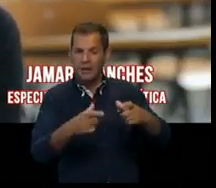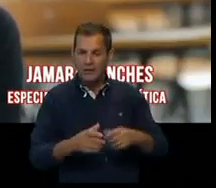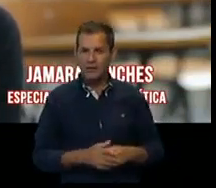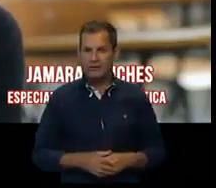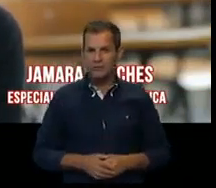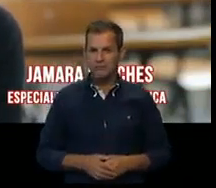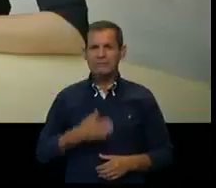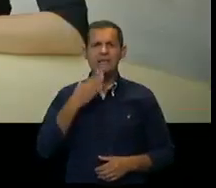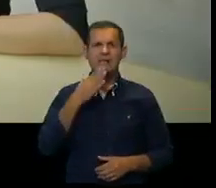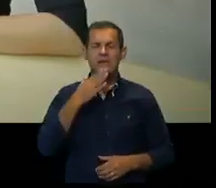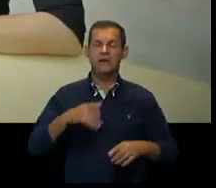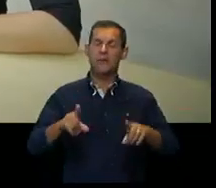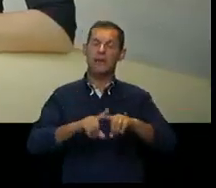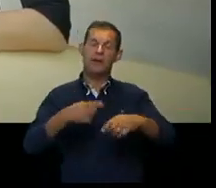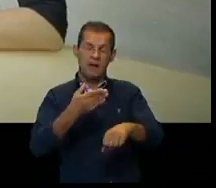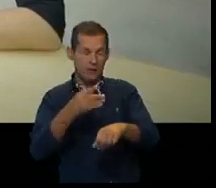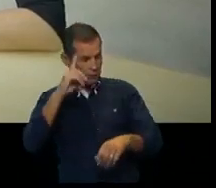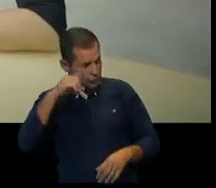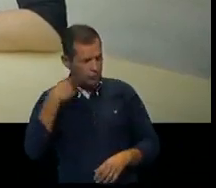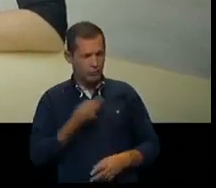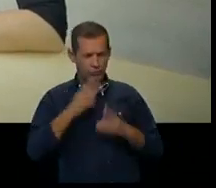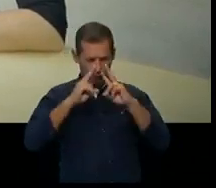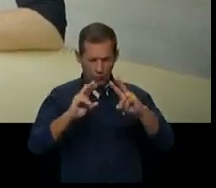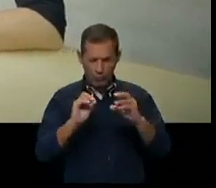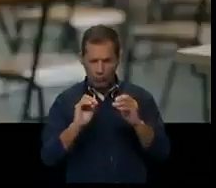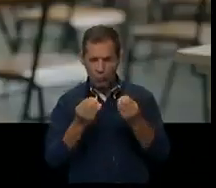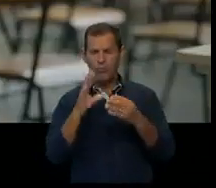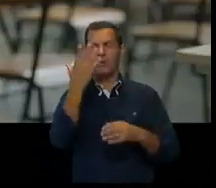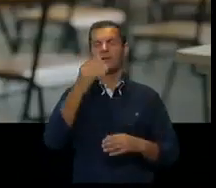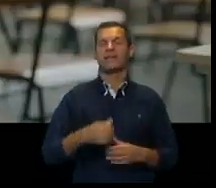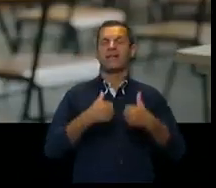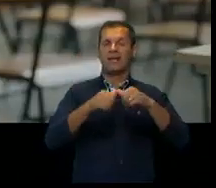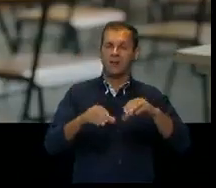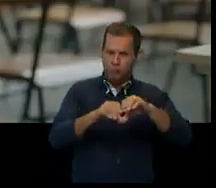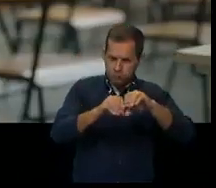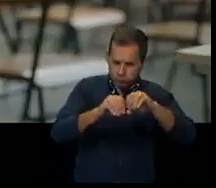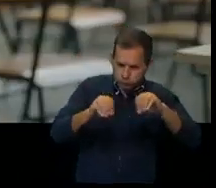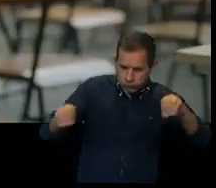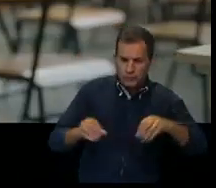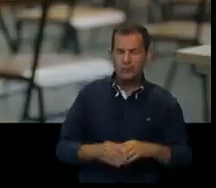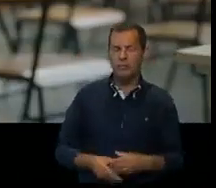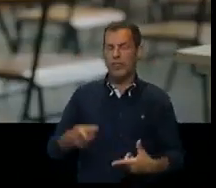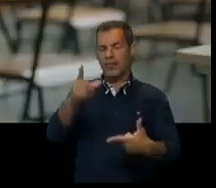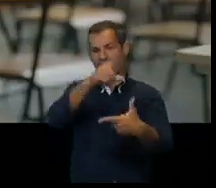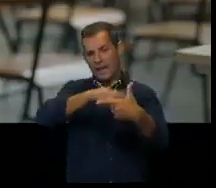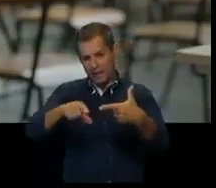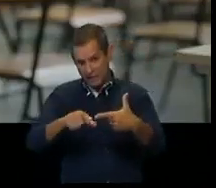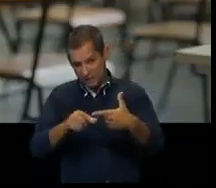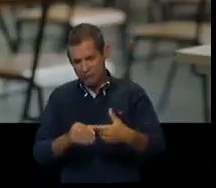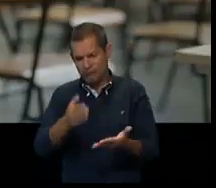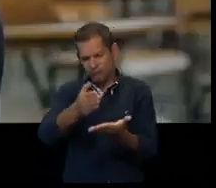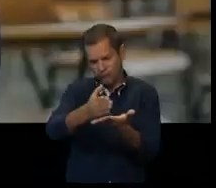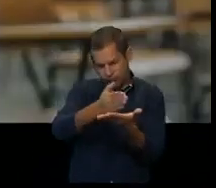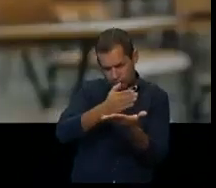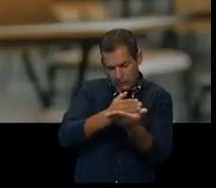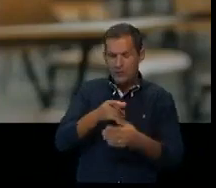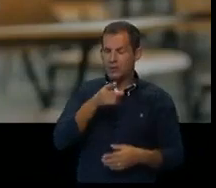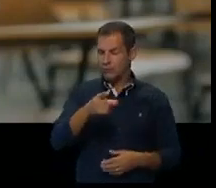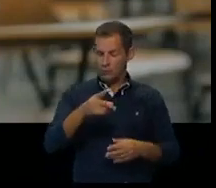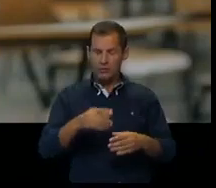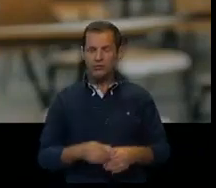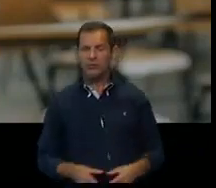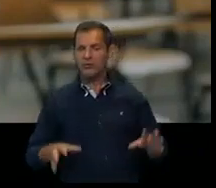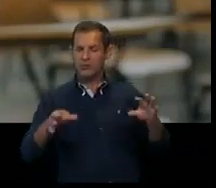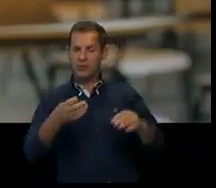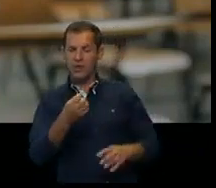figuras irregulares. Na prática, vamos ver como isso funciona? Essas tubulações elas são divididas em pedaços. Você acha